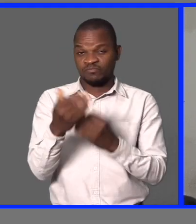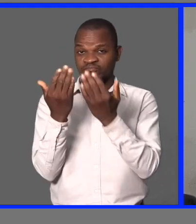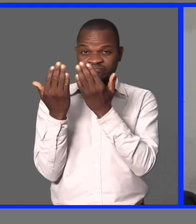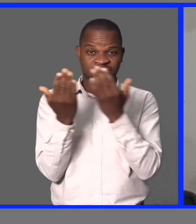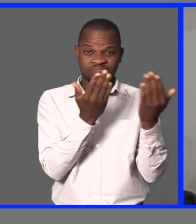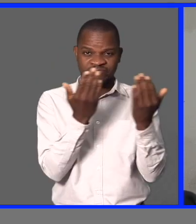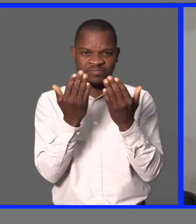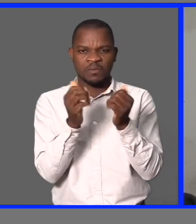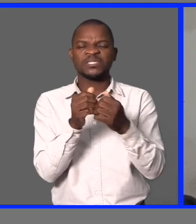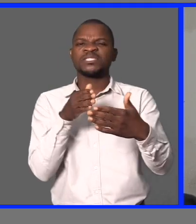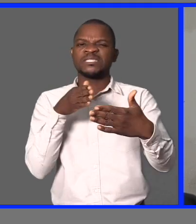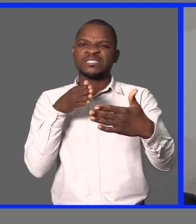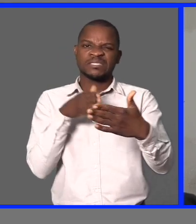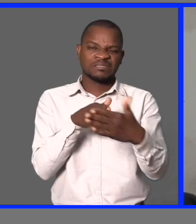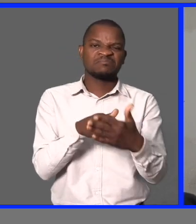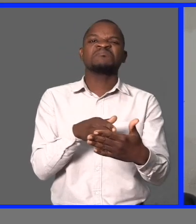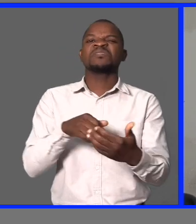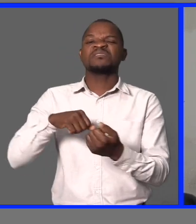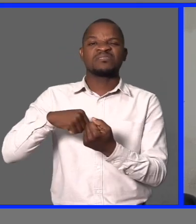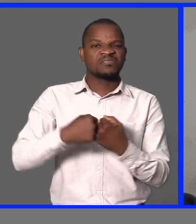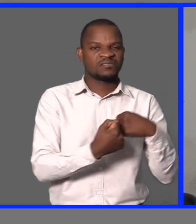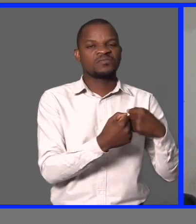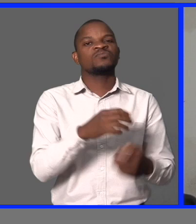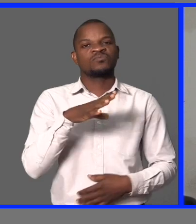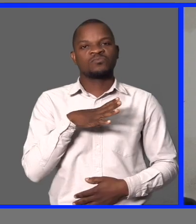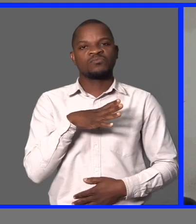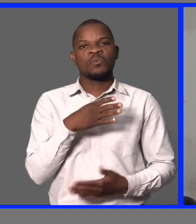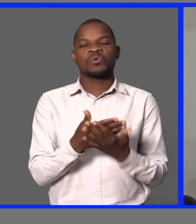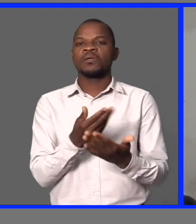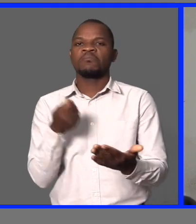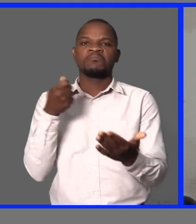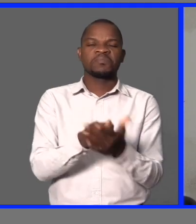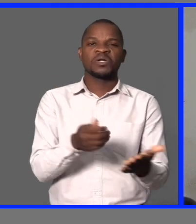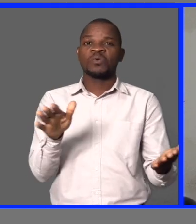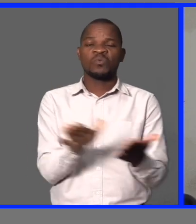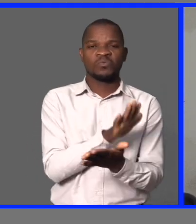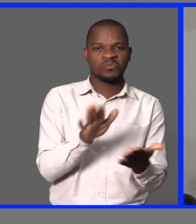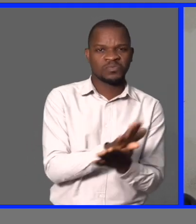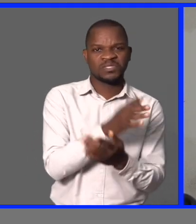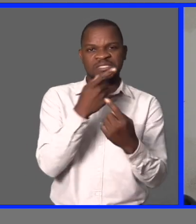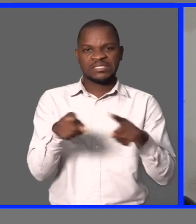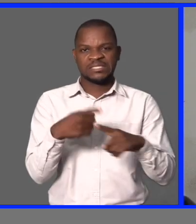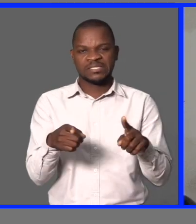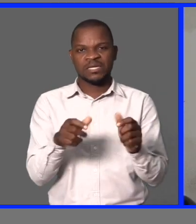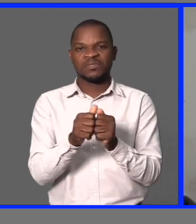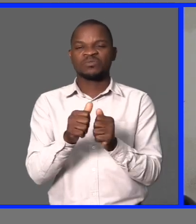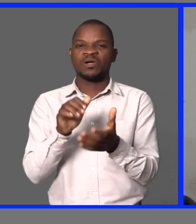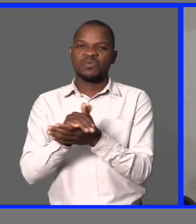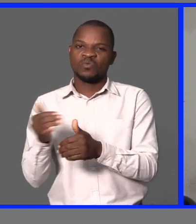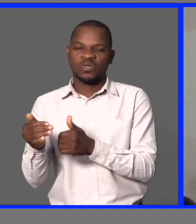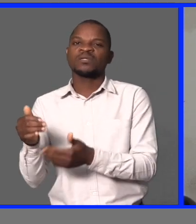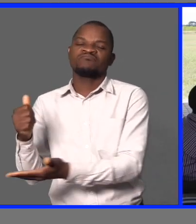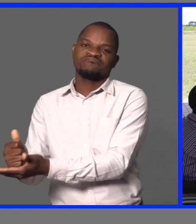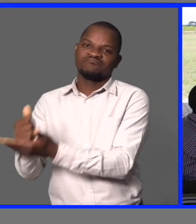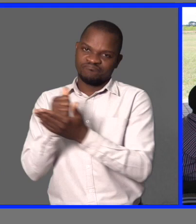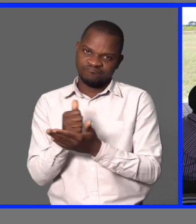mas com desafio, tinha que pagar as fichas, essas coisas todas, mas graças às colegas e outros docentes, quando eu tivesse sempre algo para